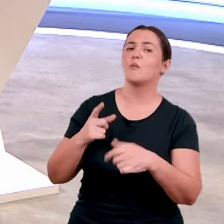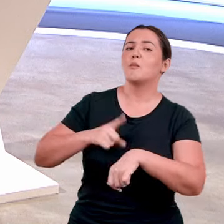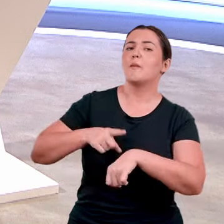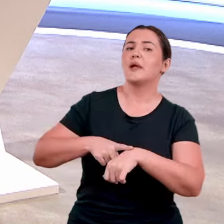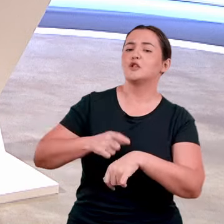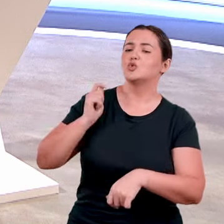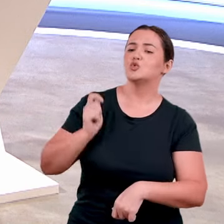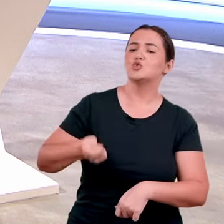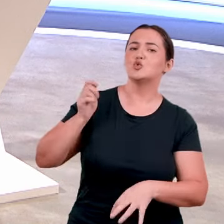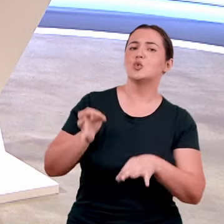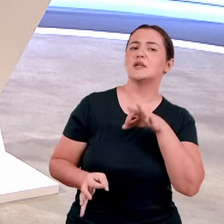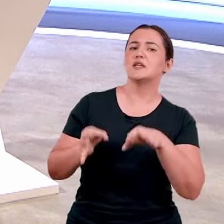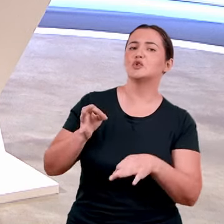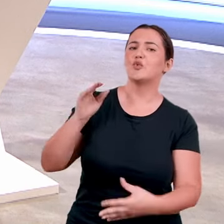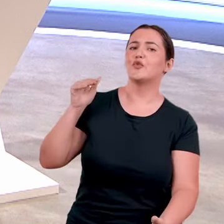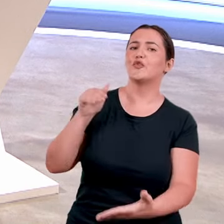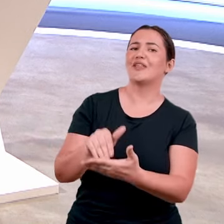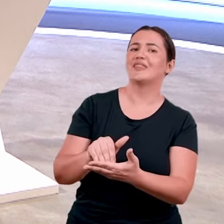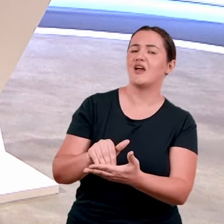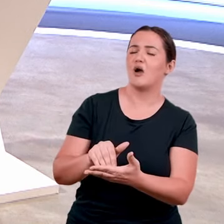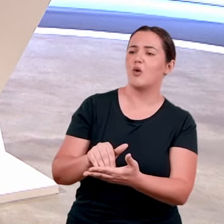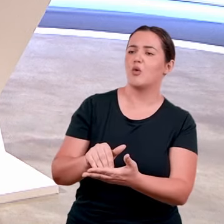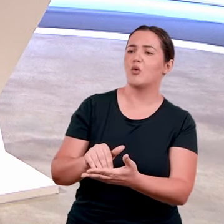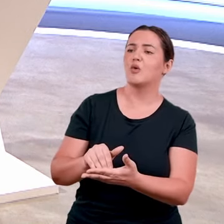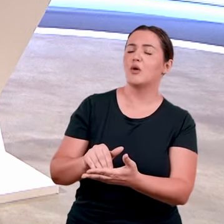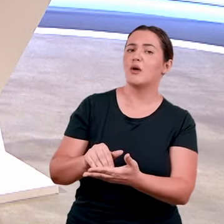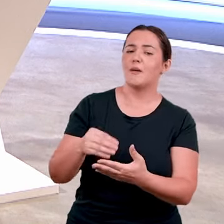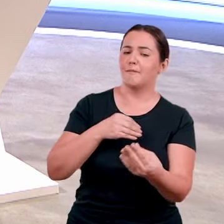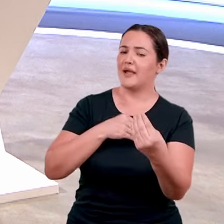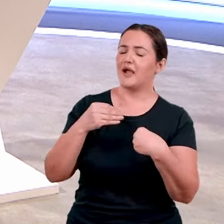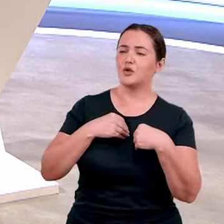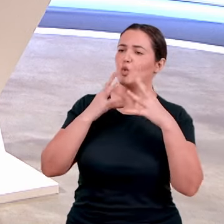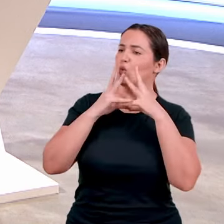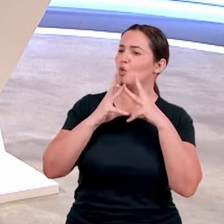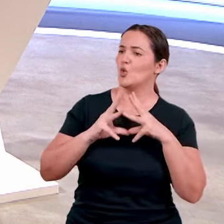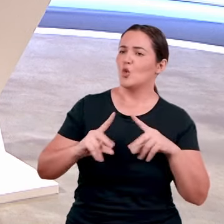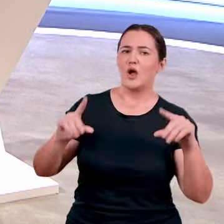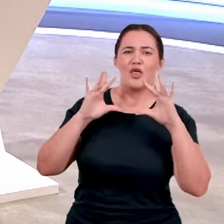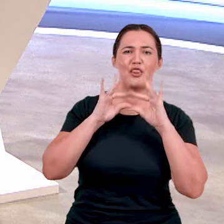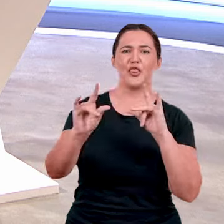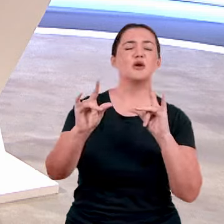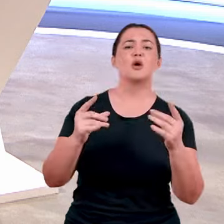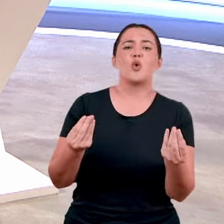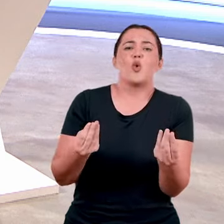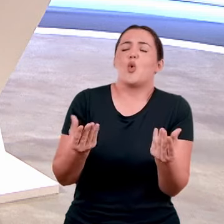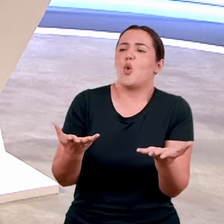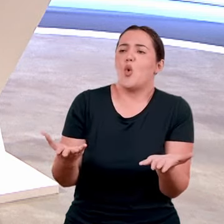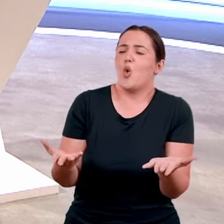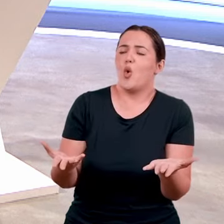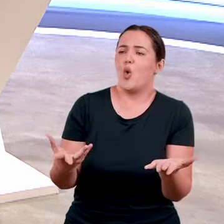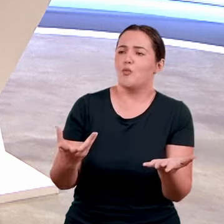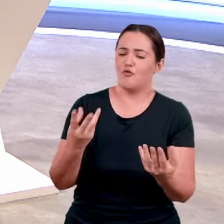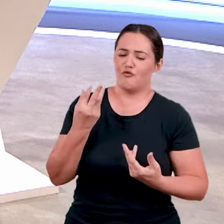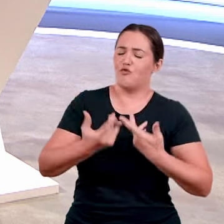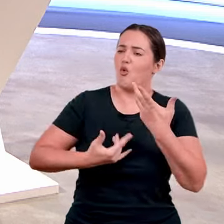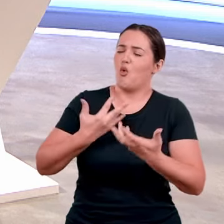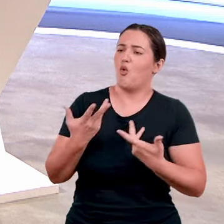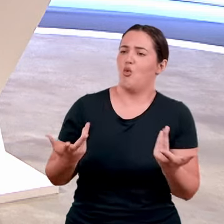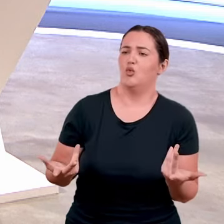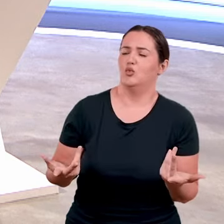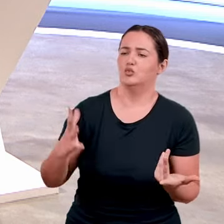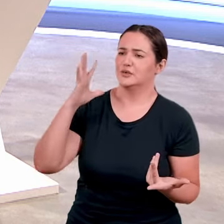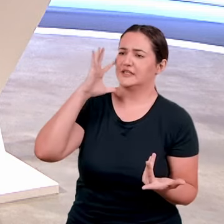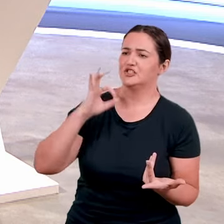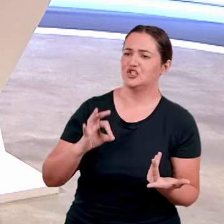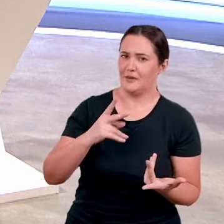juízo final, na consumação final, na morte eterna dos ímpios, quando o pecado nunca mais vai existir, vai ser extinto de uma vez por